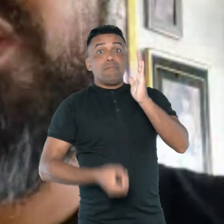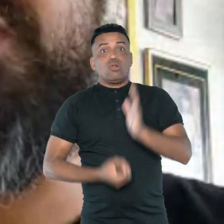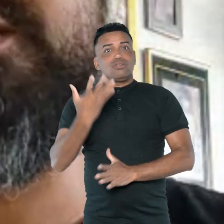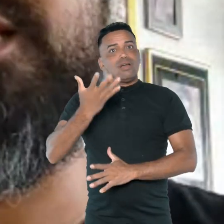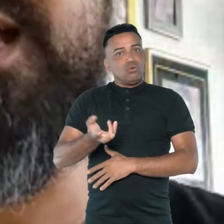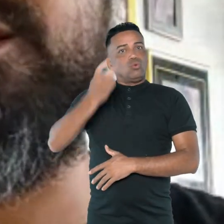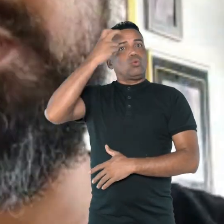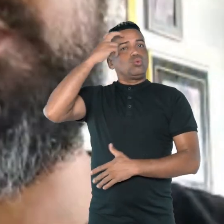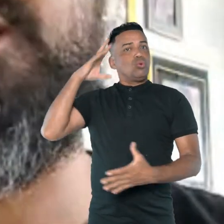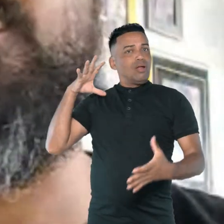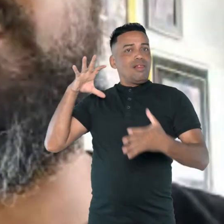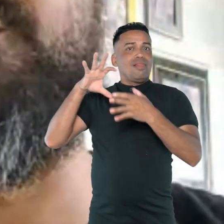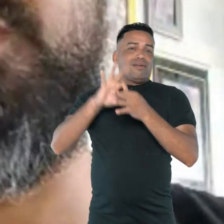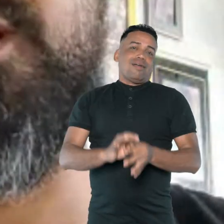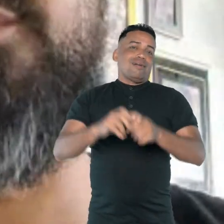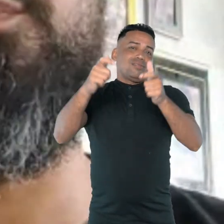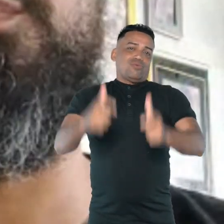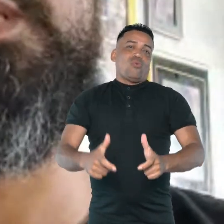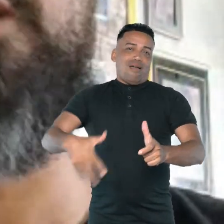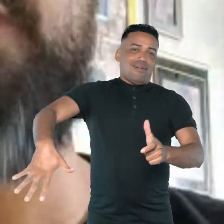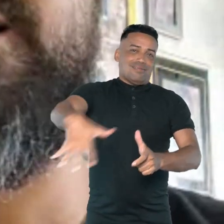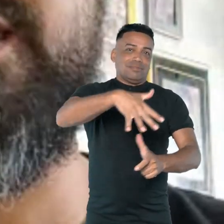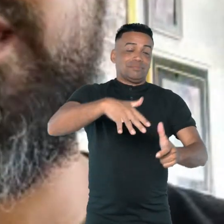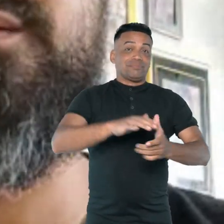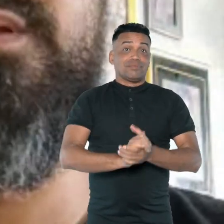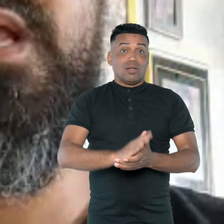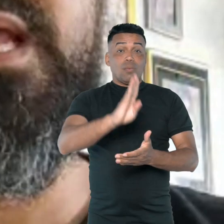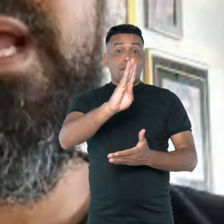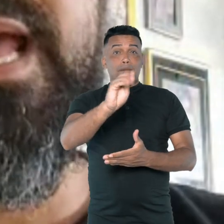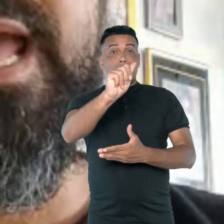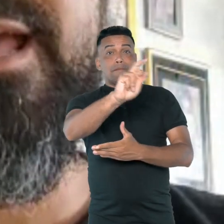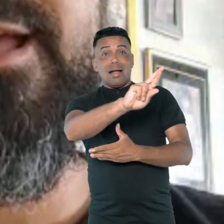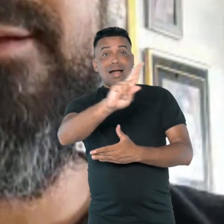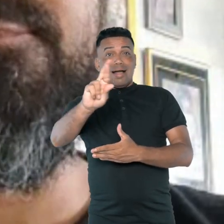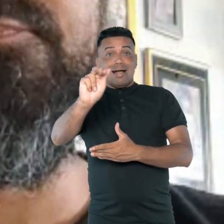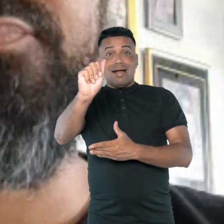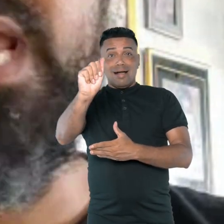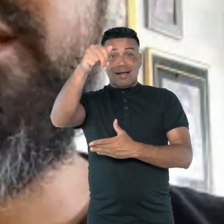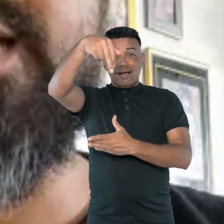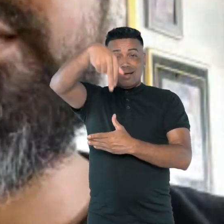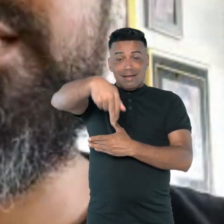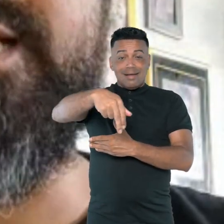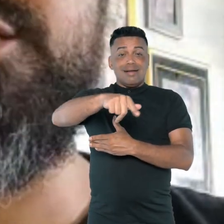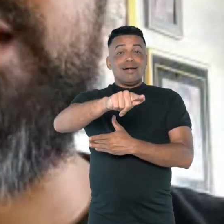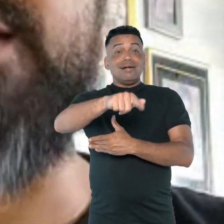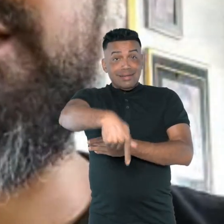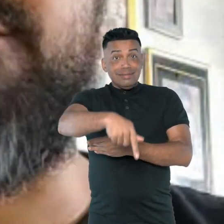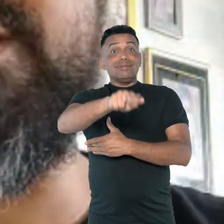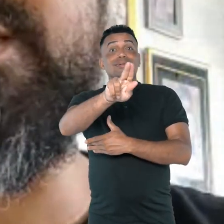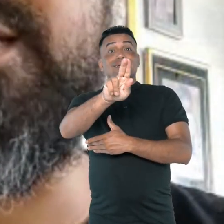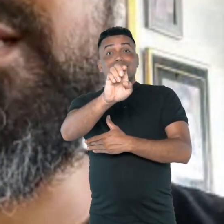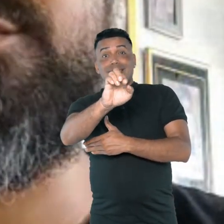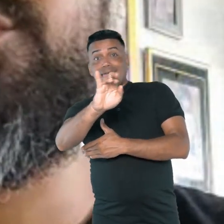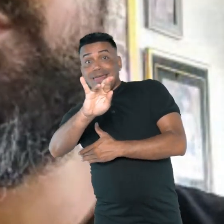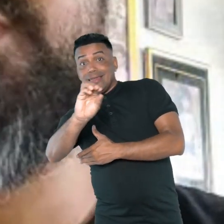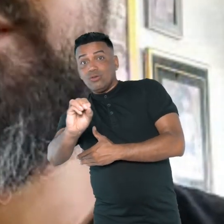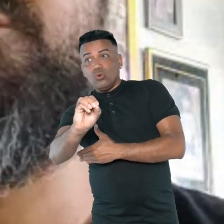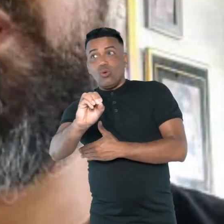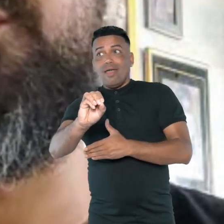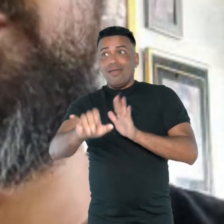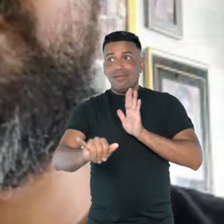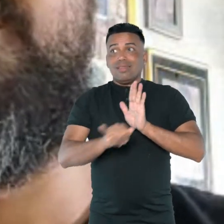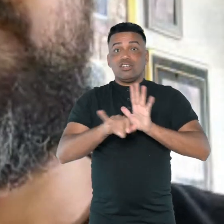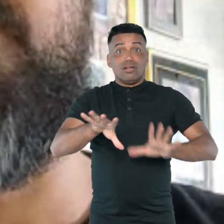está intimamente ligada com esse território. Então, ser barranqueiro é, é ter essa identidade atravessada desde o